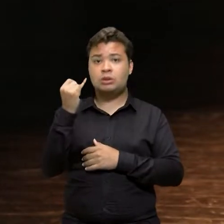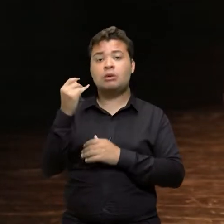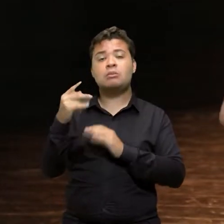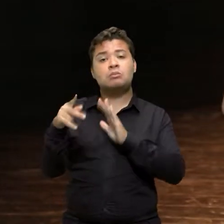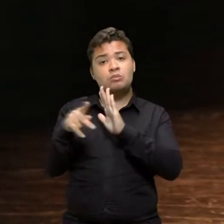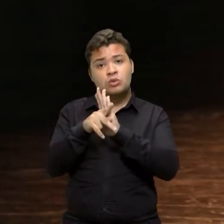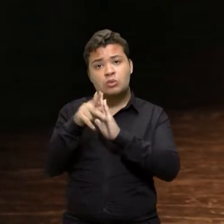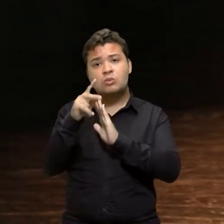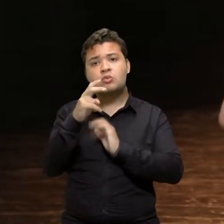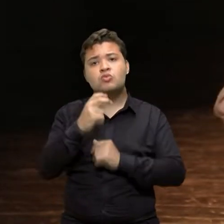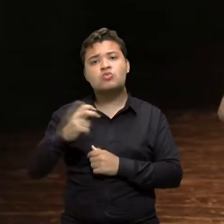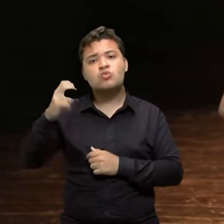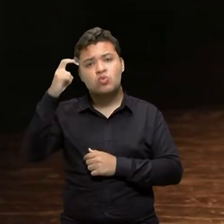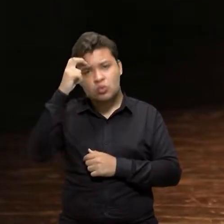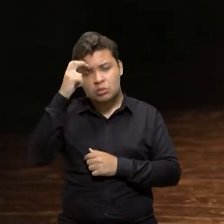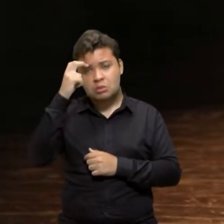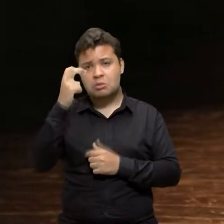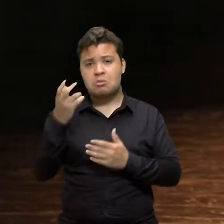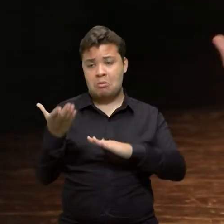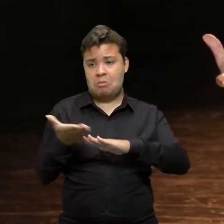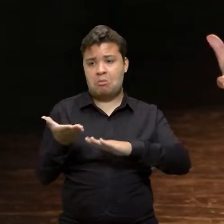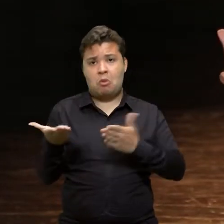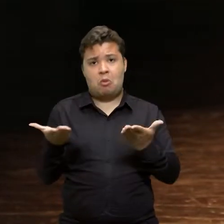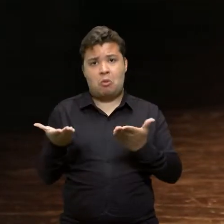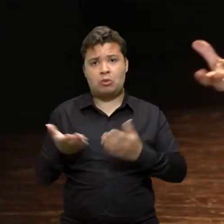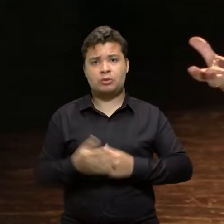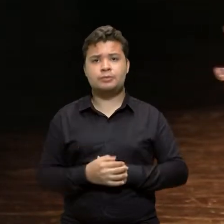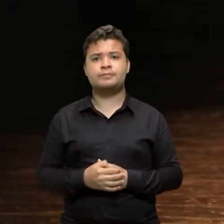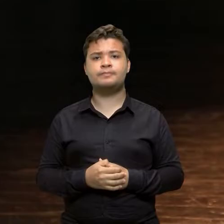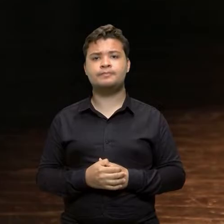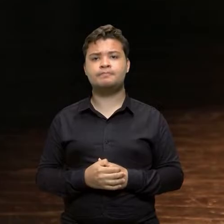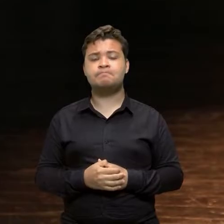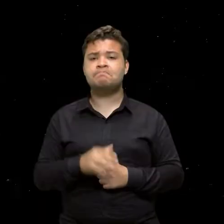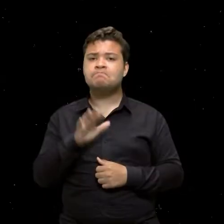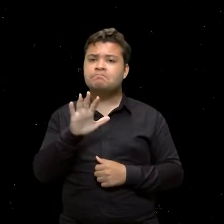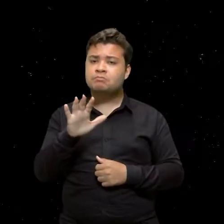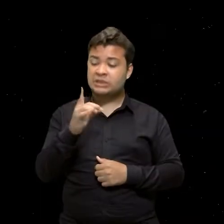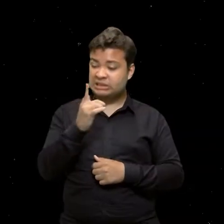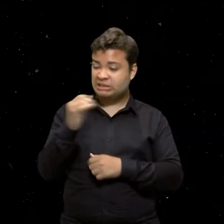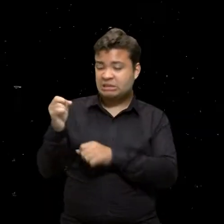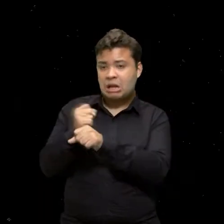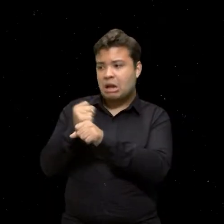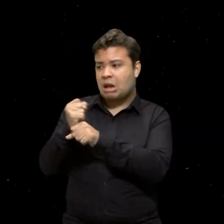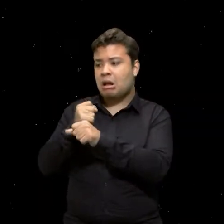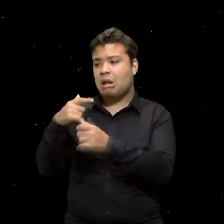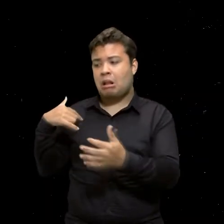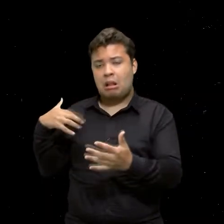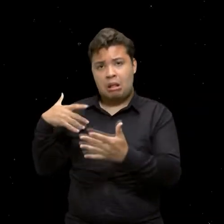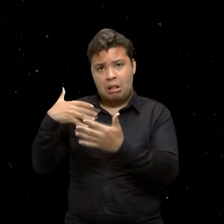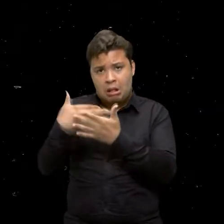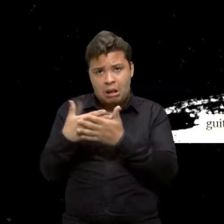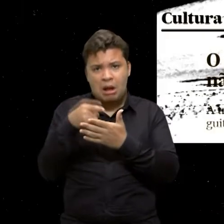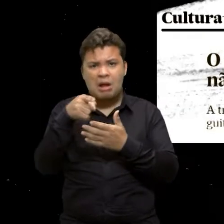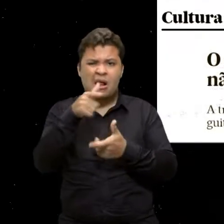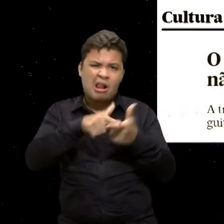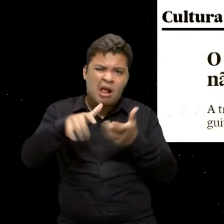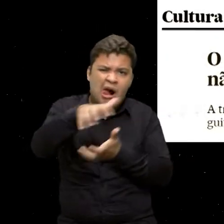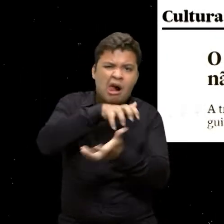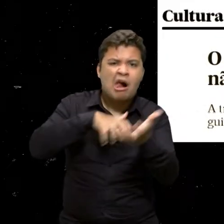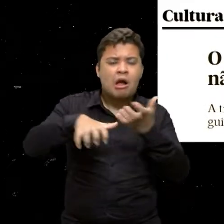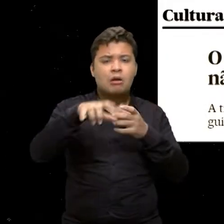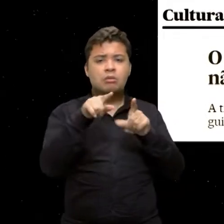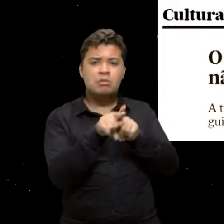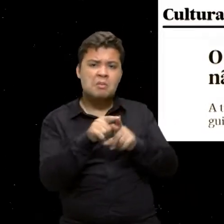para a cultura popular do nosso mundo contemporâneo. Mas ao longo de quase 100 anos,